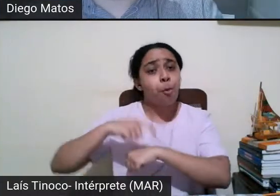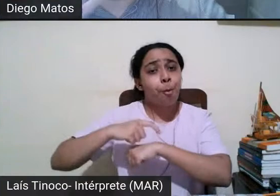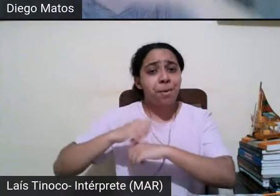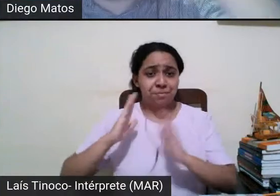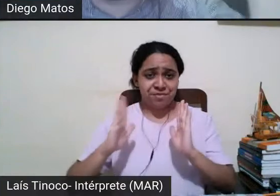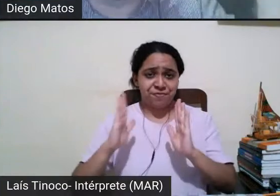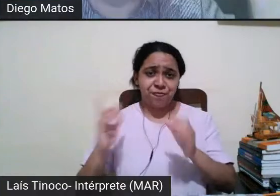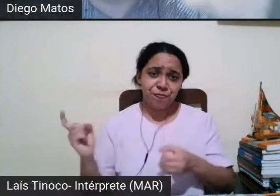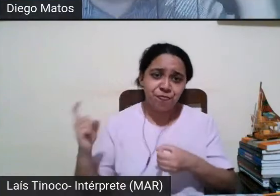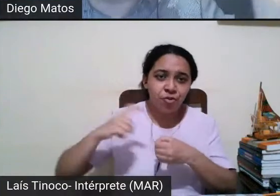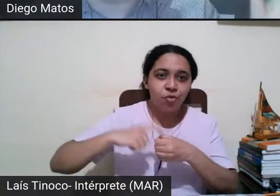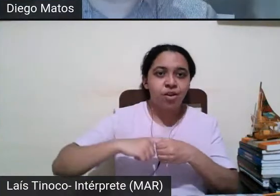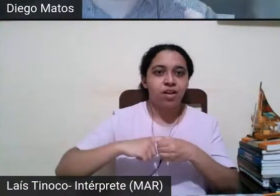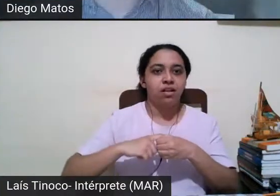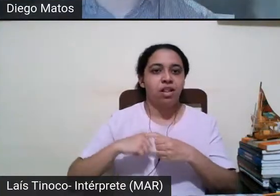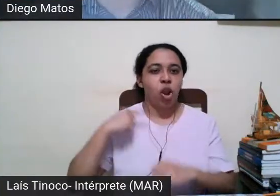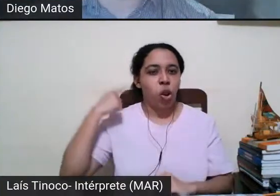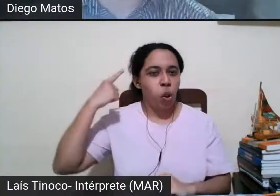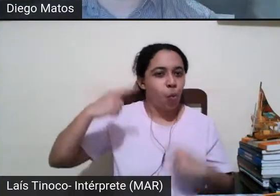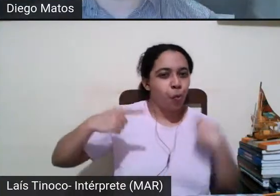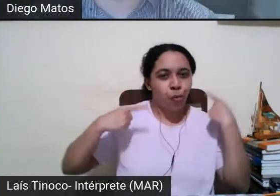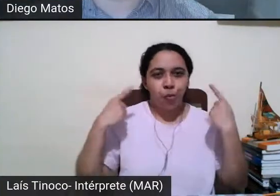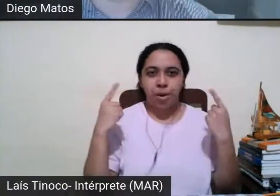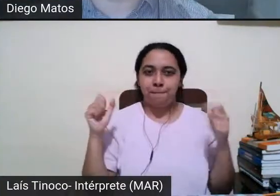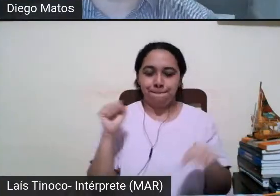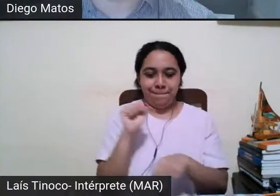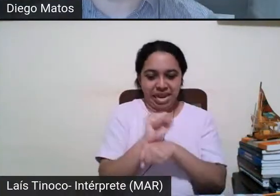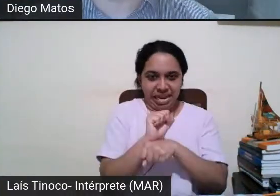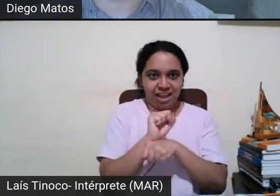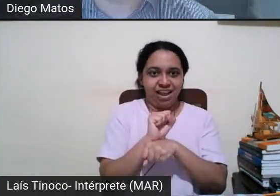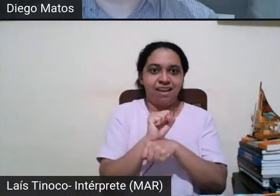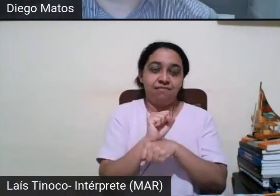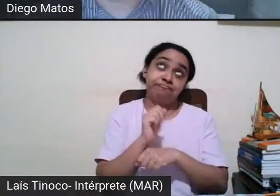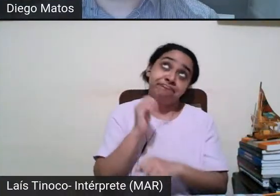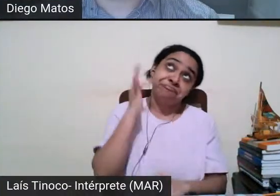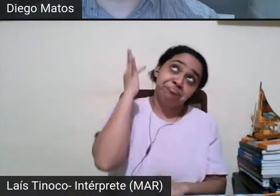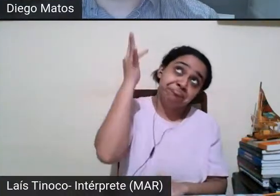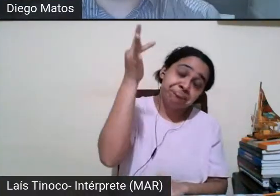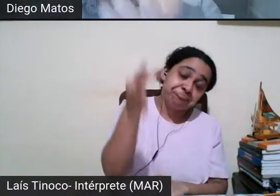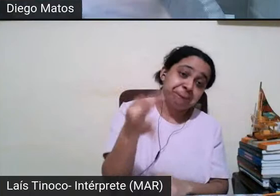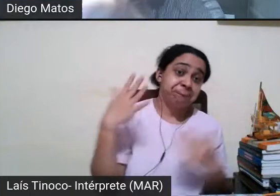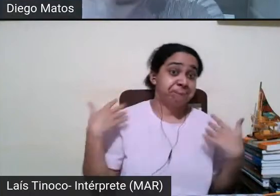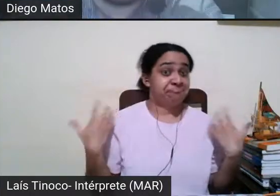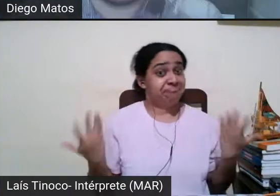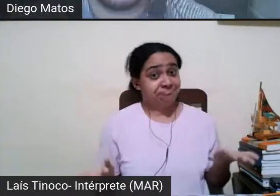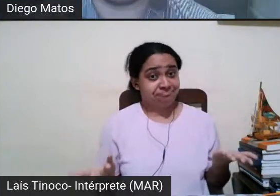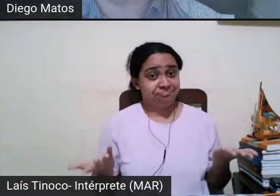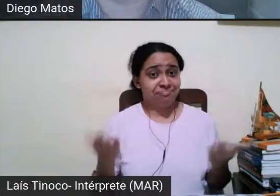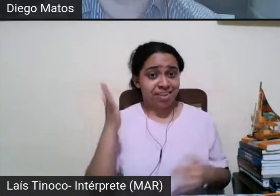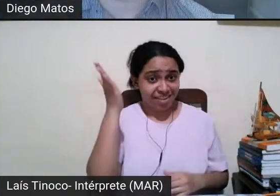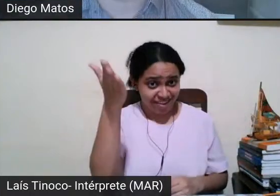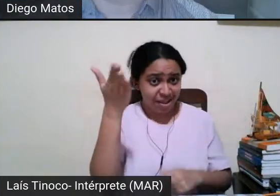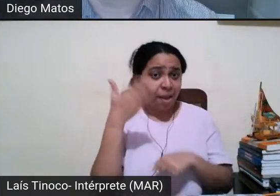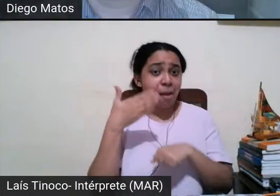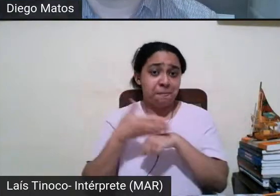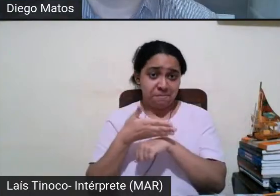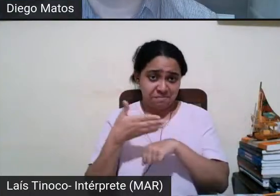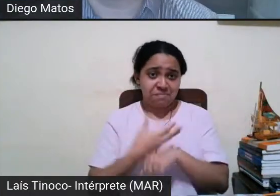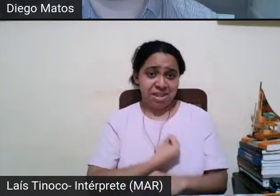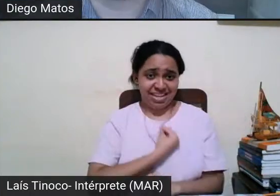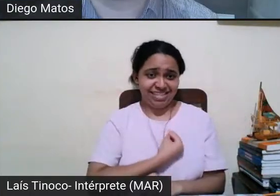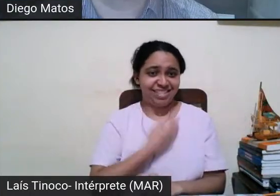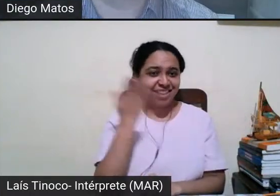né quando essa loucura tudo que a gente tá vivendo voltar eu posso até quem sabe fazer uma participação presencial